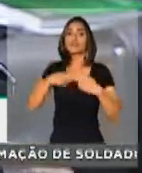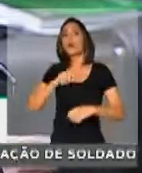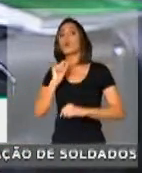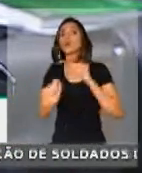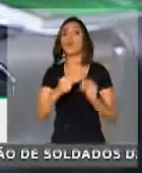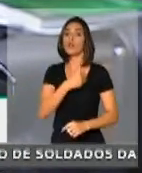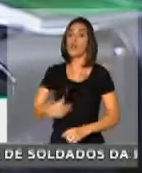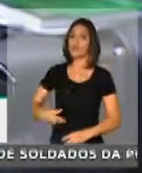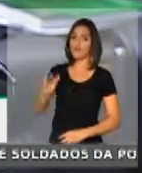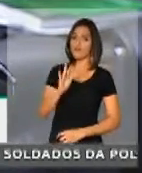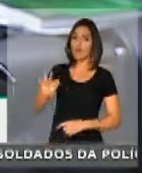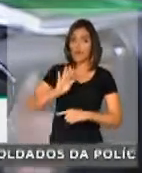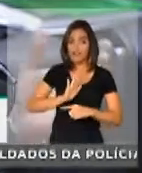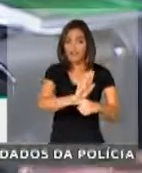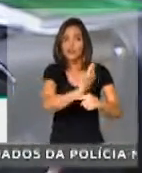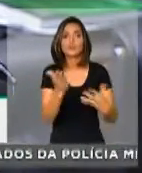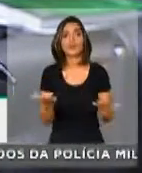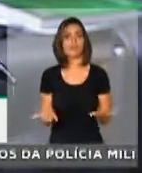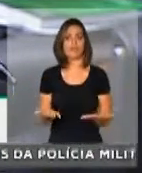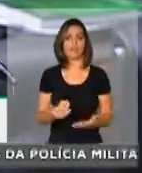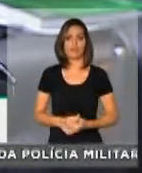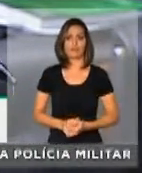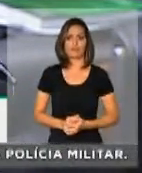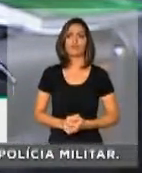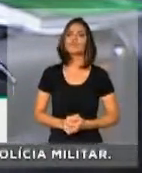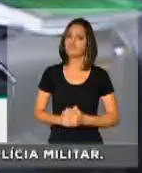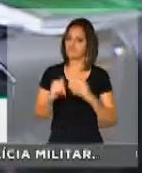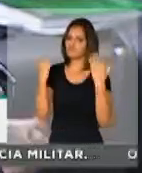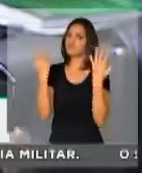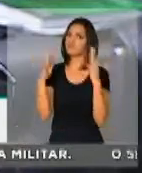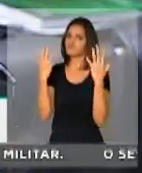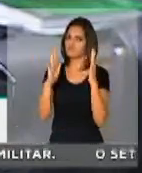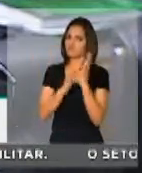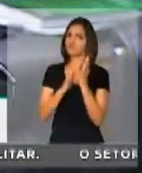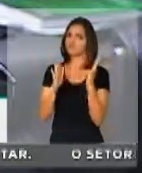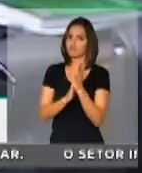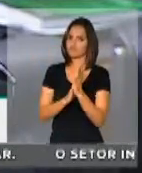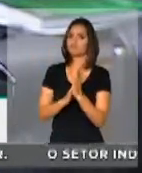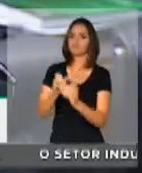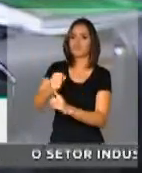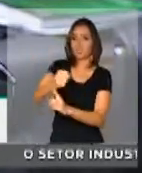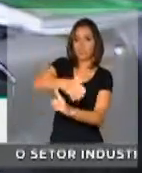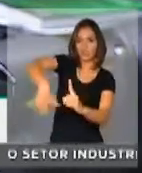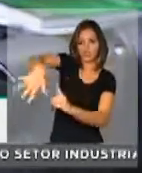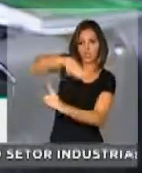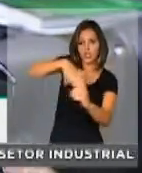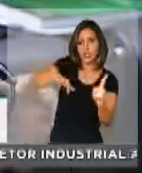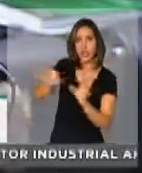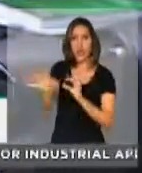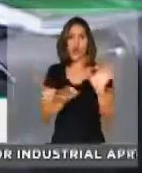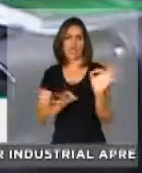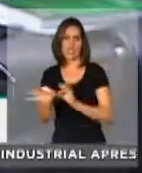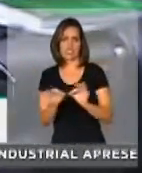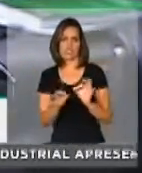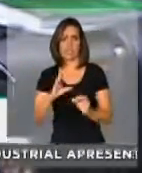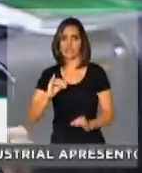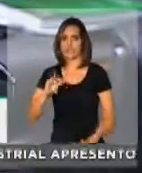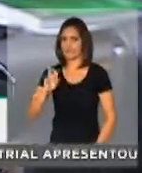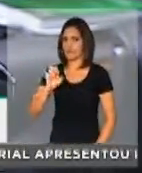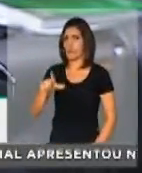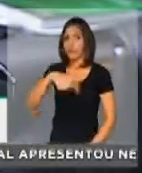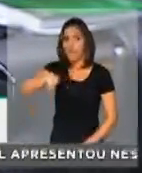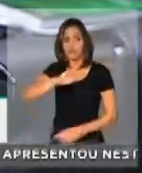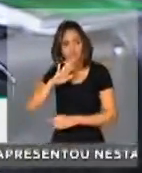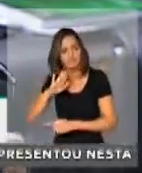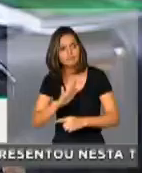federal, precisa de ajuda dos poderes. Eu quero aqui parabenizar a sociedade civil organizada de Belém, que tem ajudado de